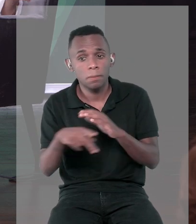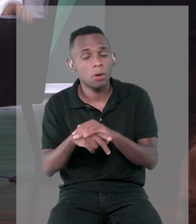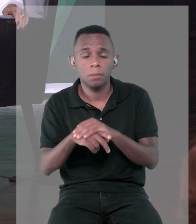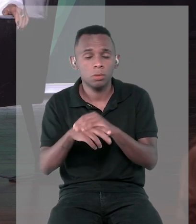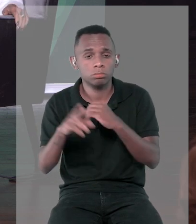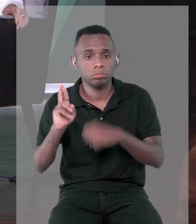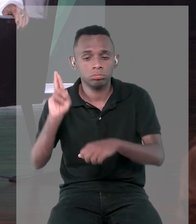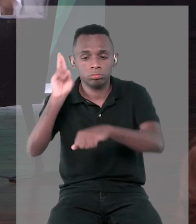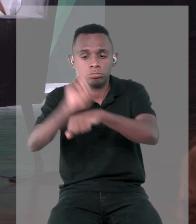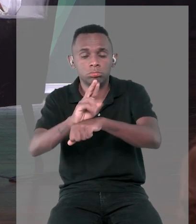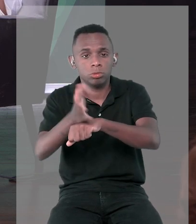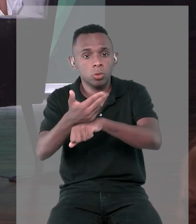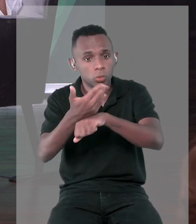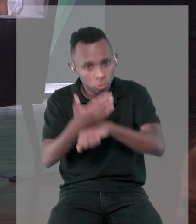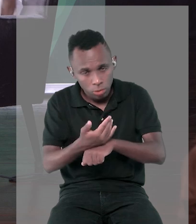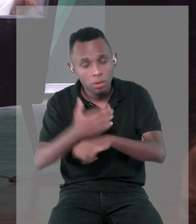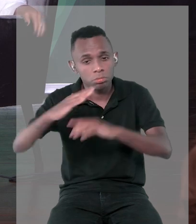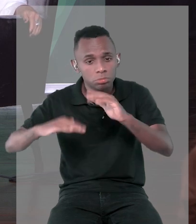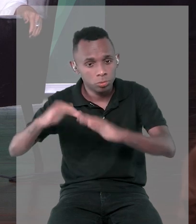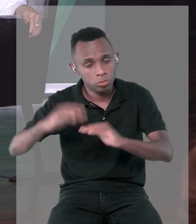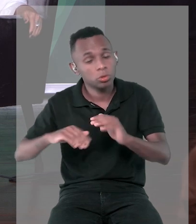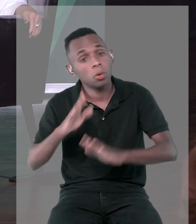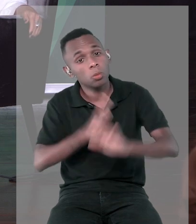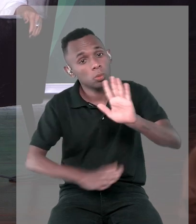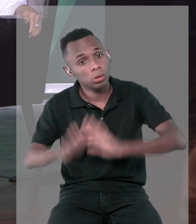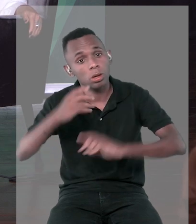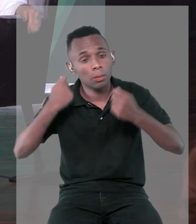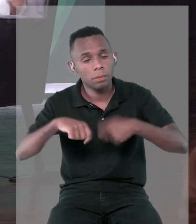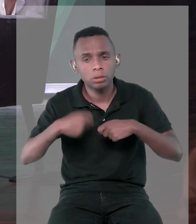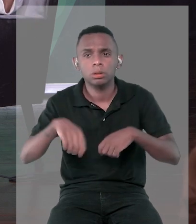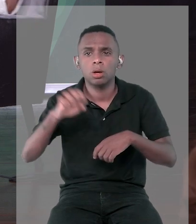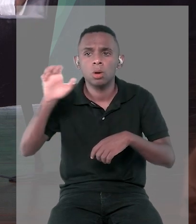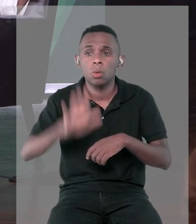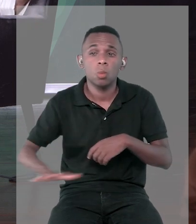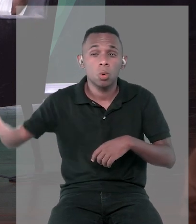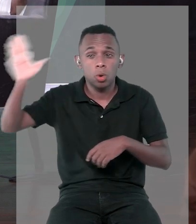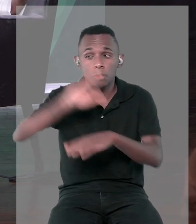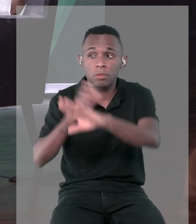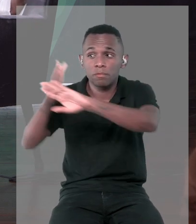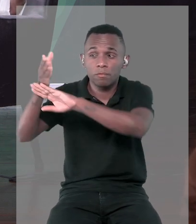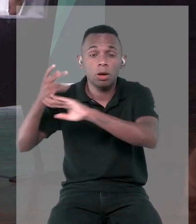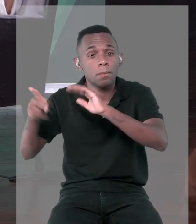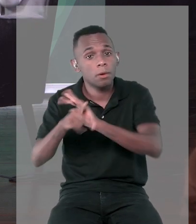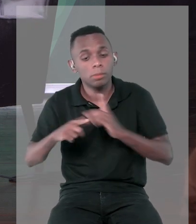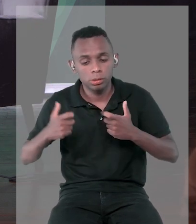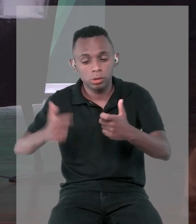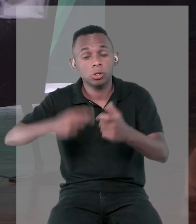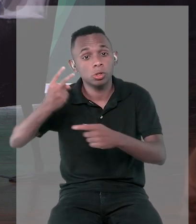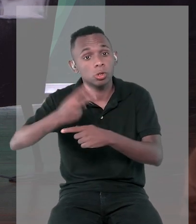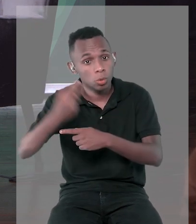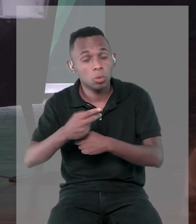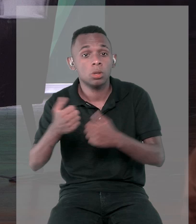diplomata, né? Então, tinha que ter certos cuidados. Foi para a Europa em plena Segunda Guerra, ficou